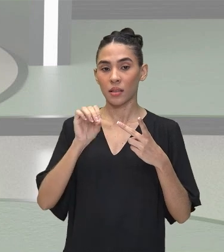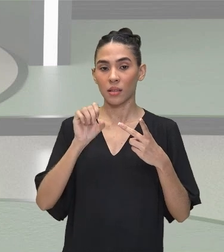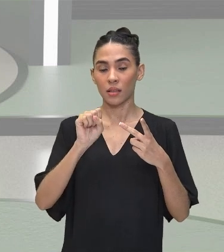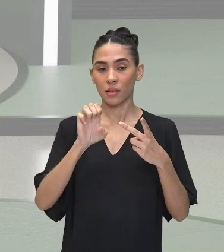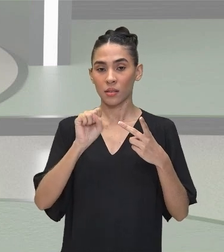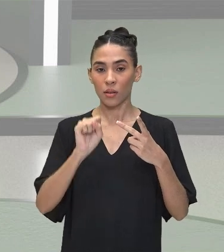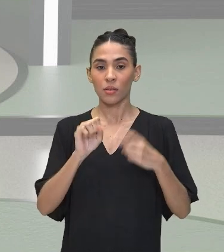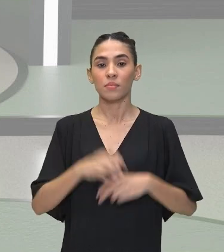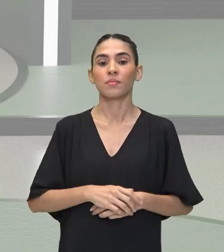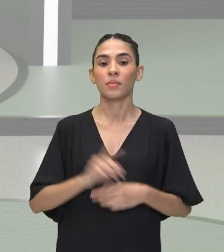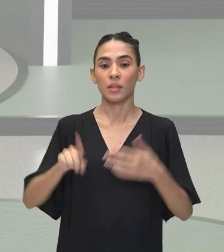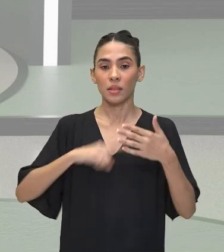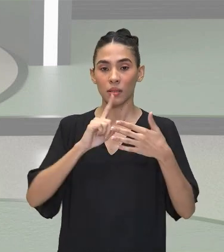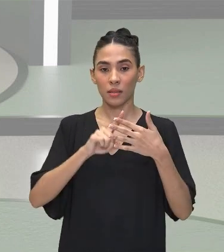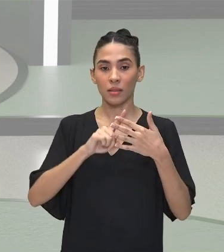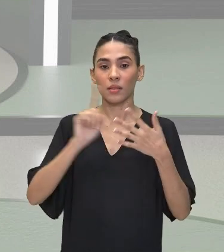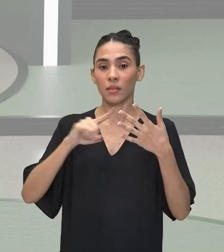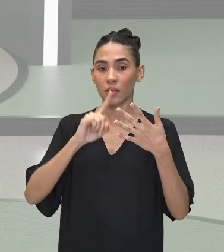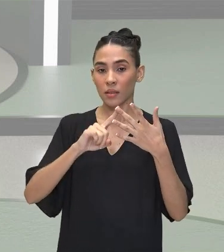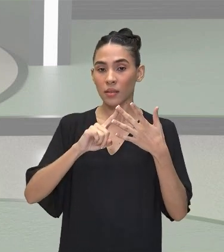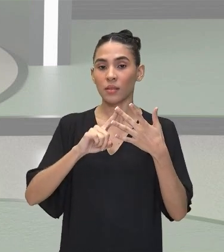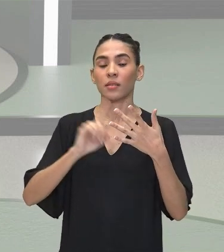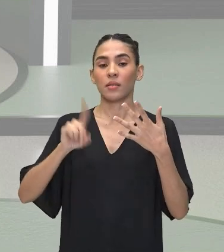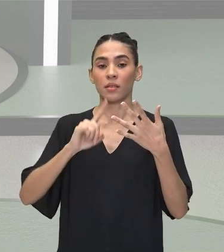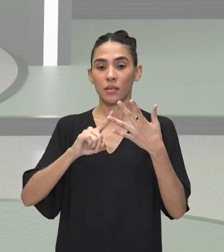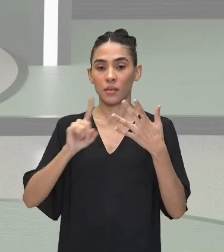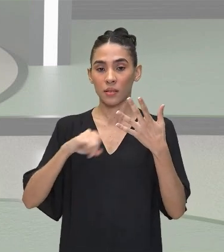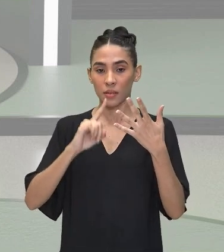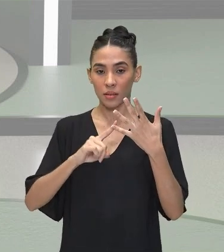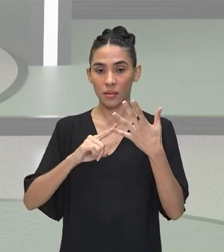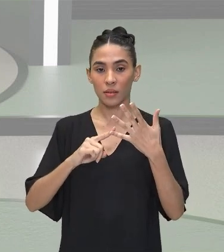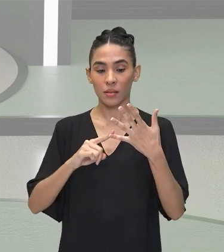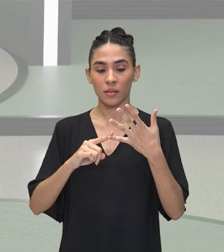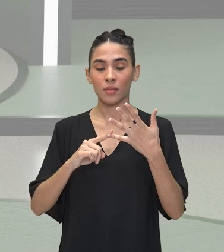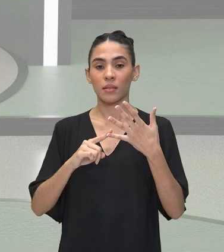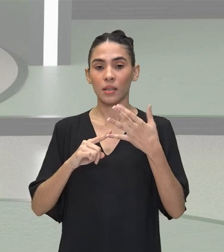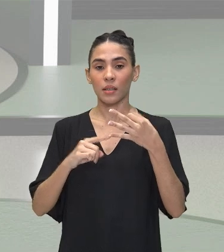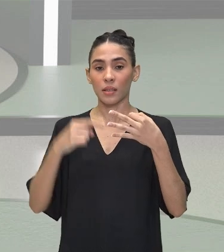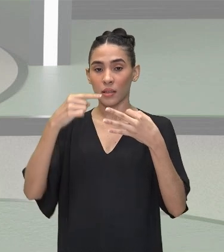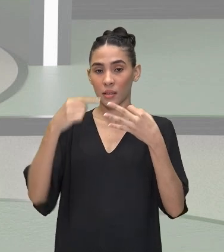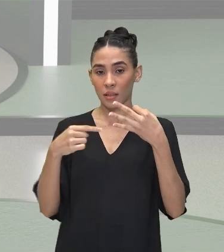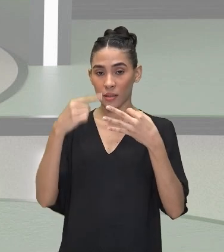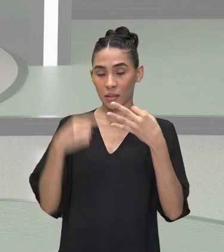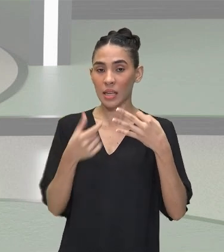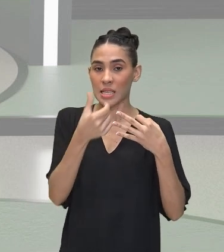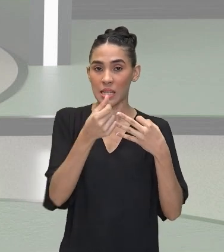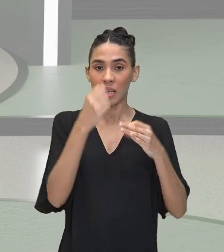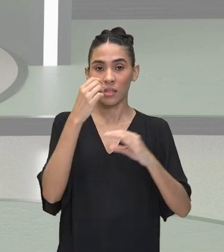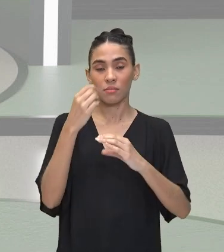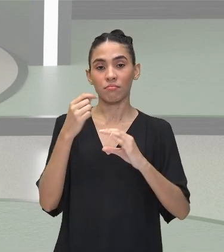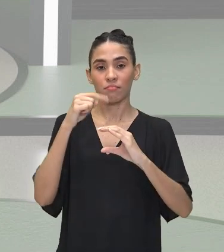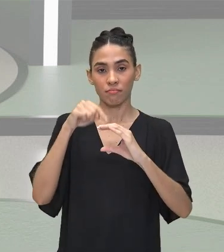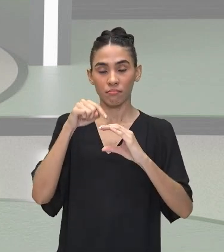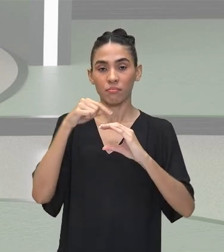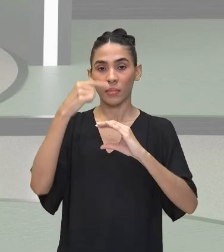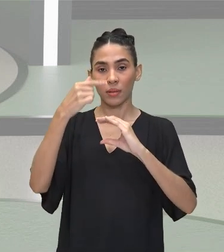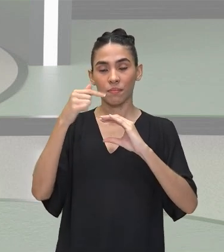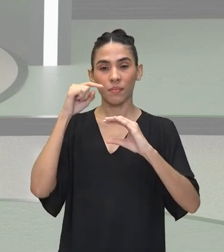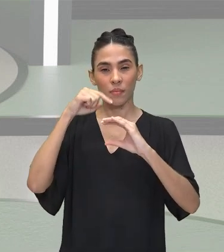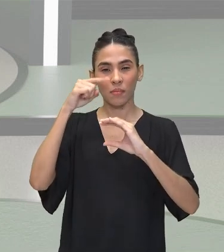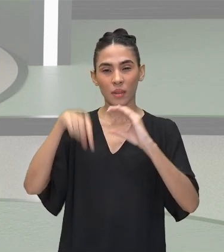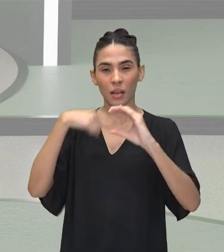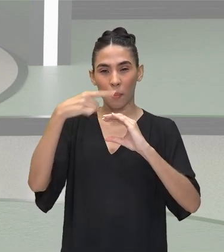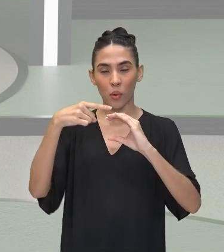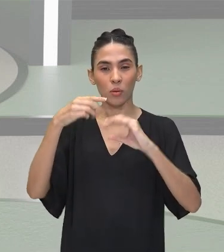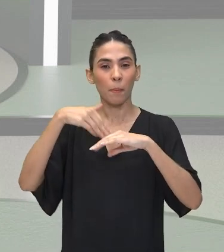a ribose e a desoxirribose, e as hexoses, quer dizer que tem 6 carbonos aí, tem os